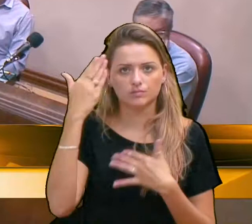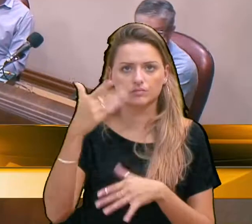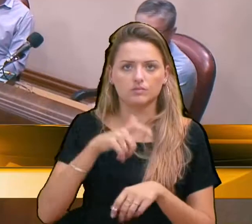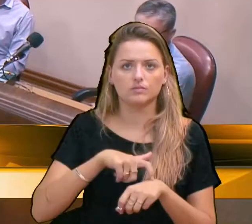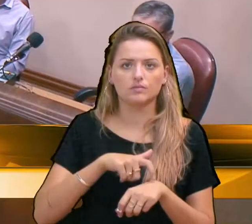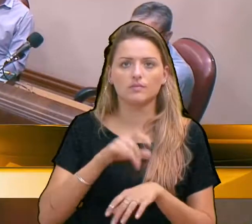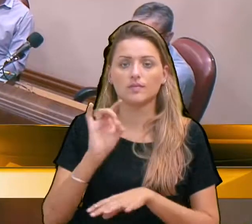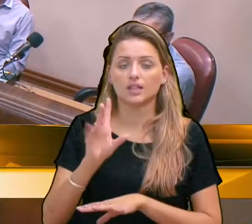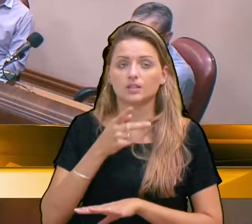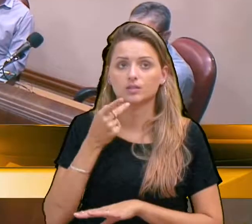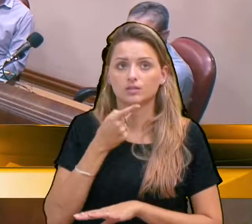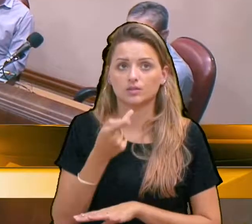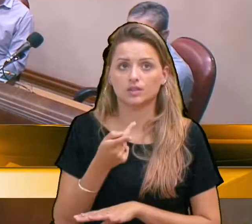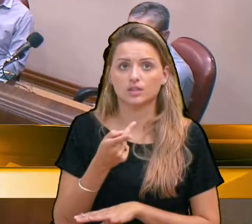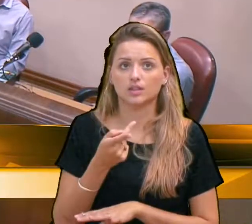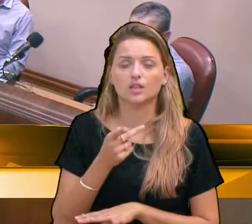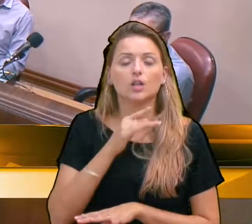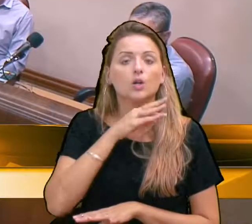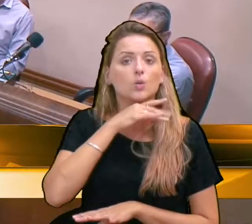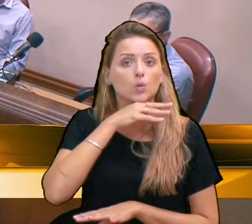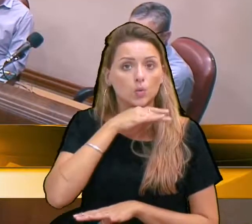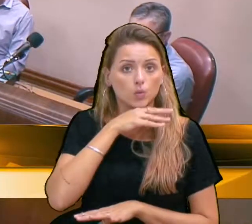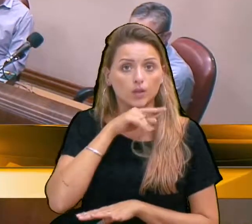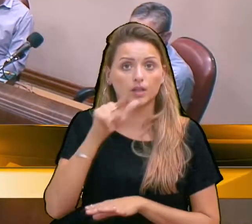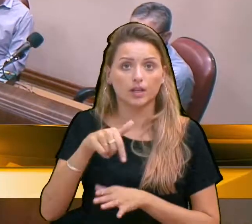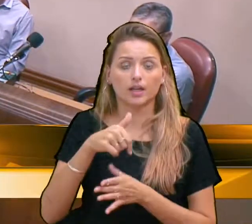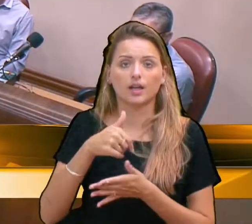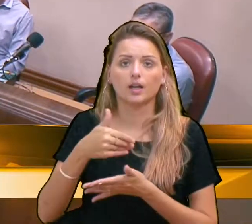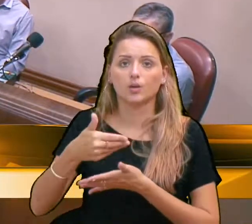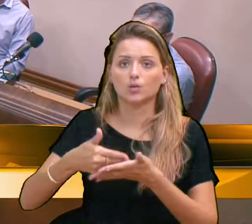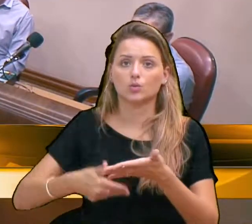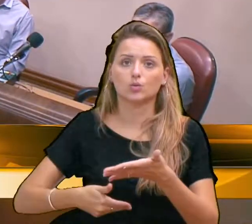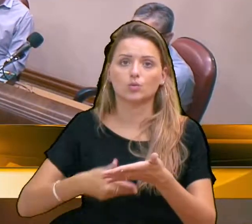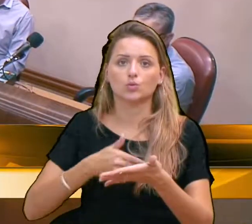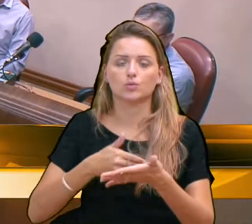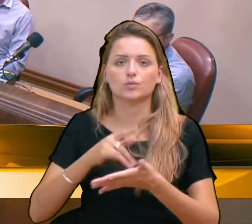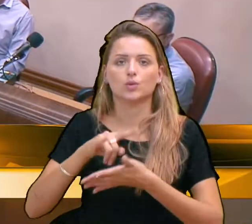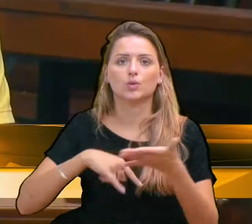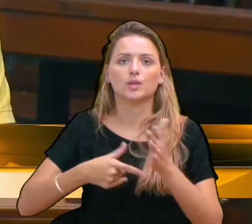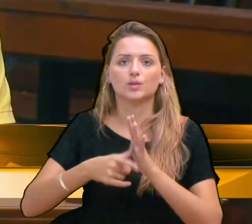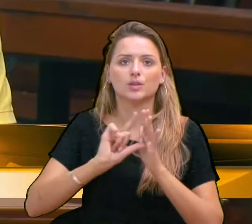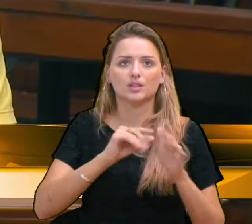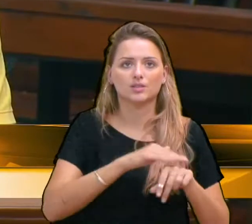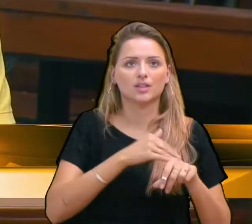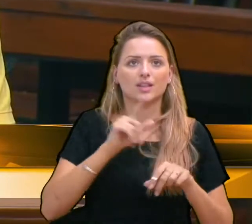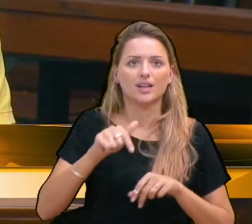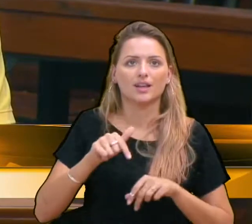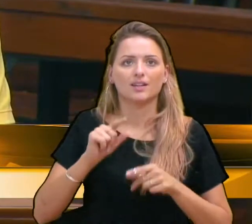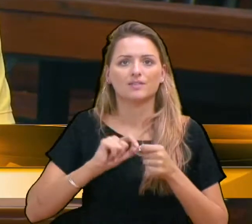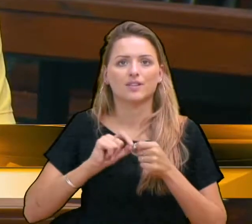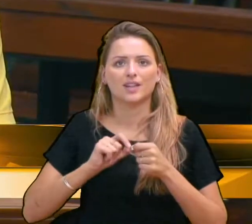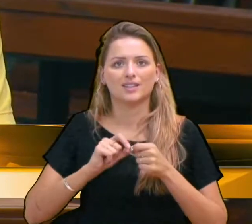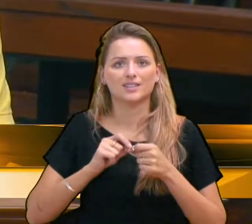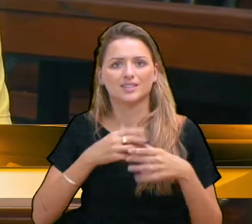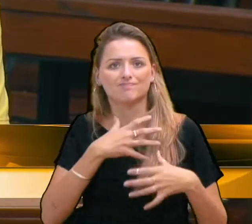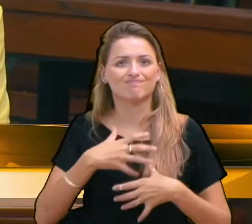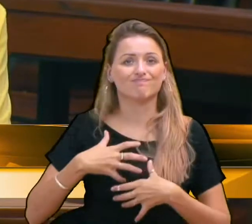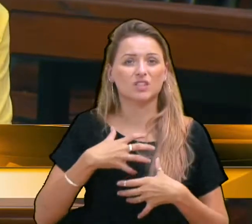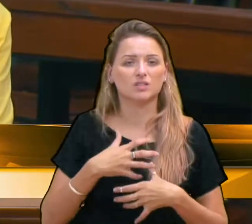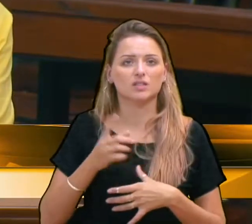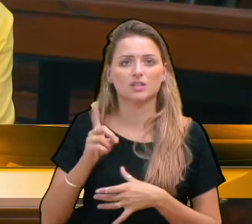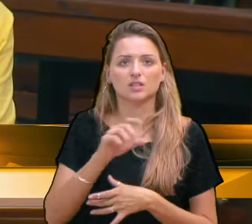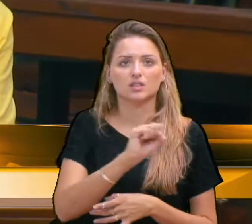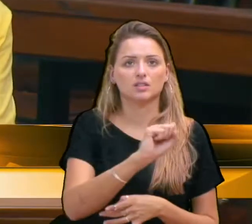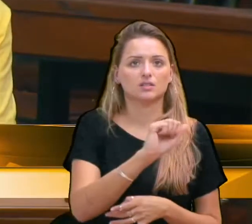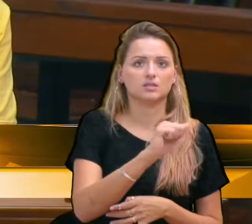parte. Só dizer que o ruim, essa notificação antes do diálogo, cria o mal-estar. Cumprimentar o Samai, mas não